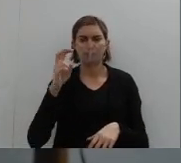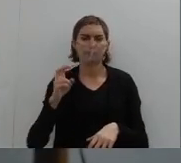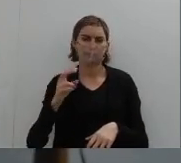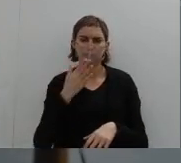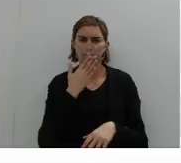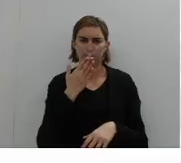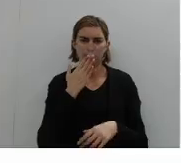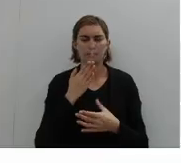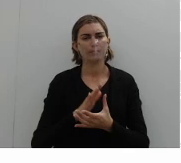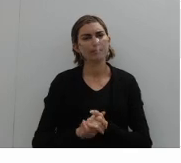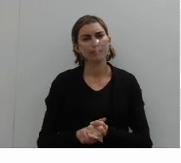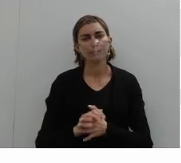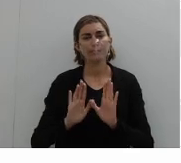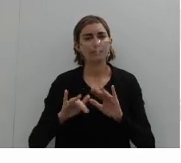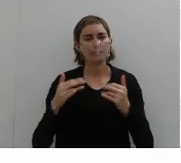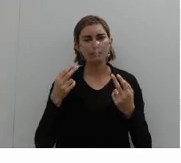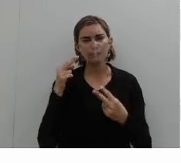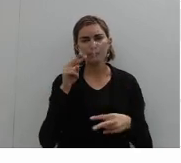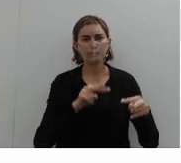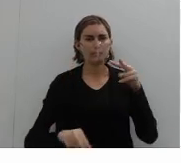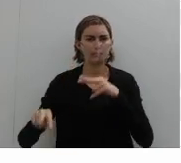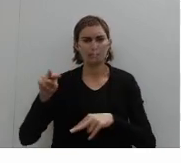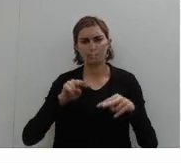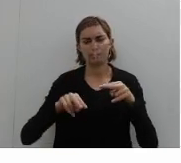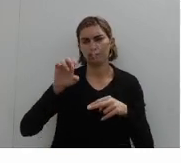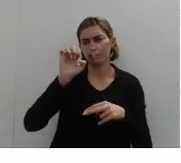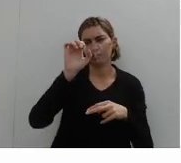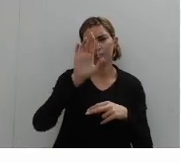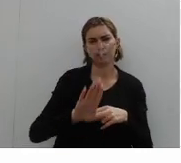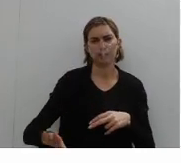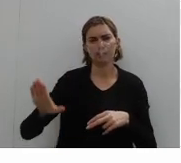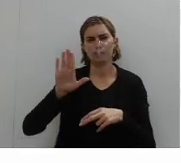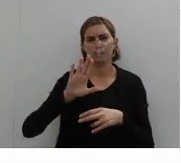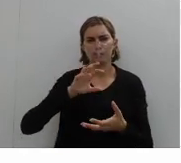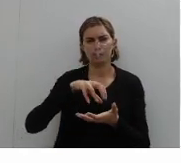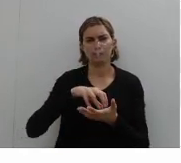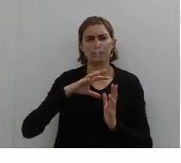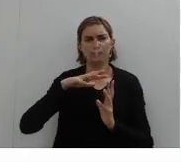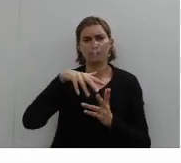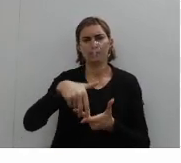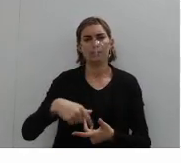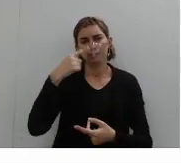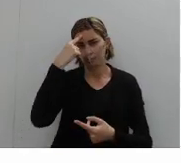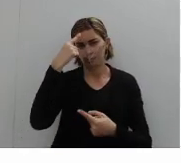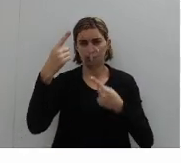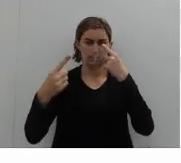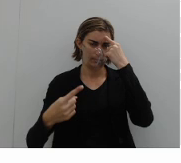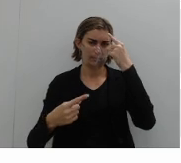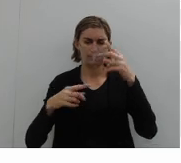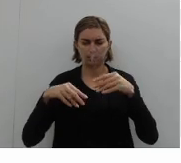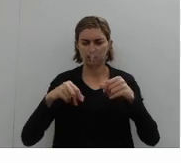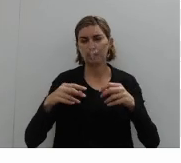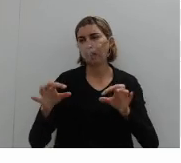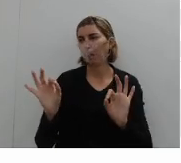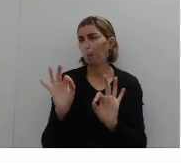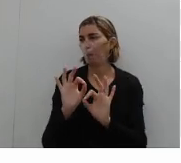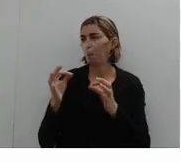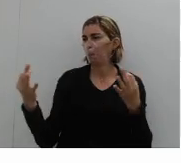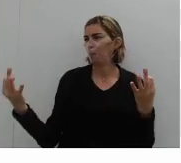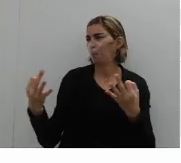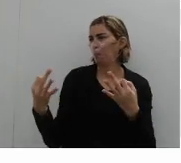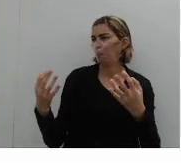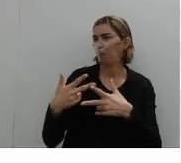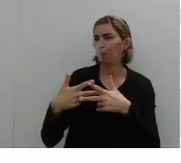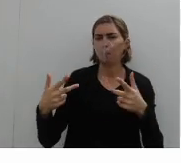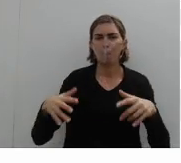indígena. E qual era a visão eurocêntrica do Novo Mundo? A ideia de uma terra de maravilhas,